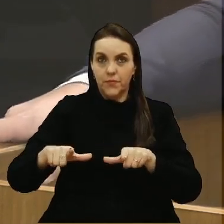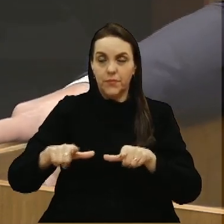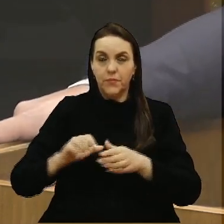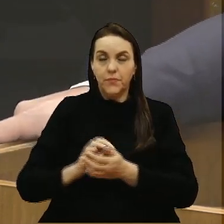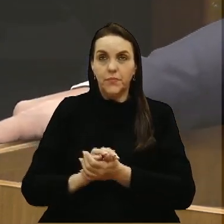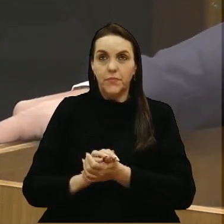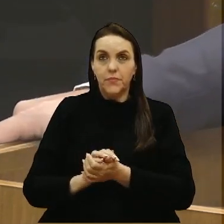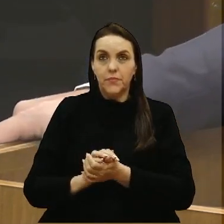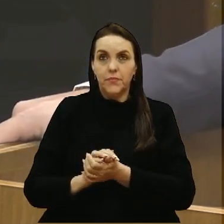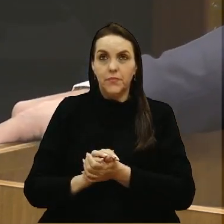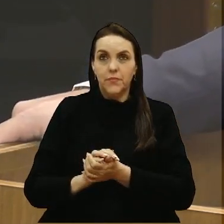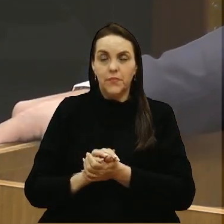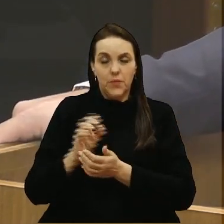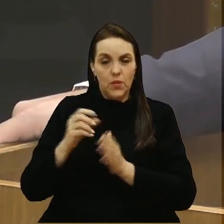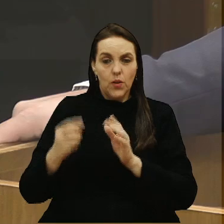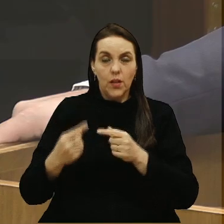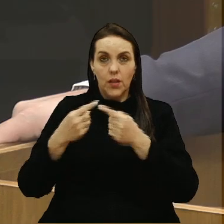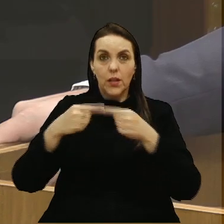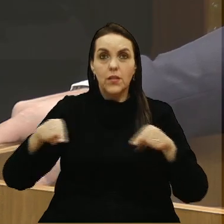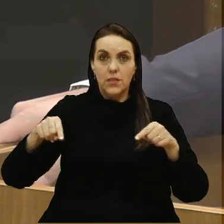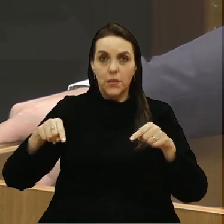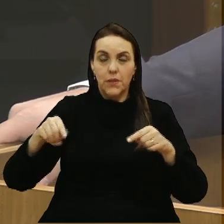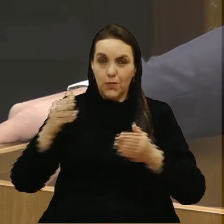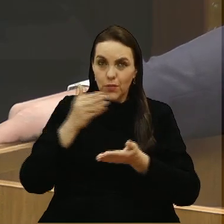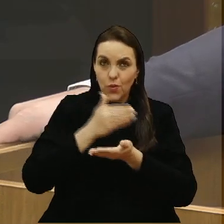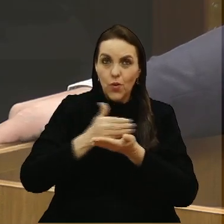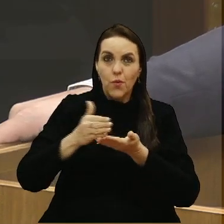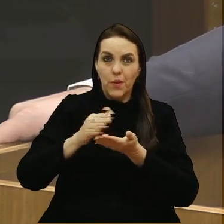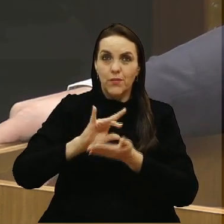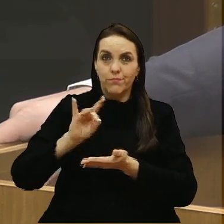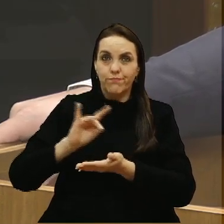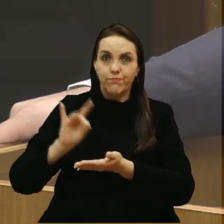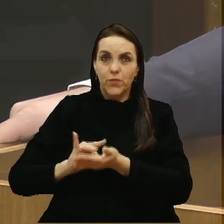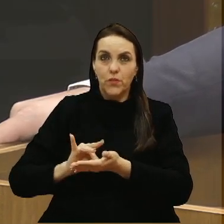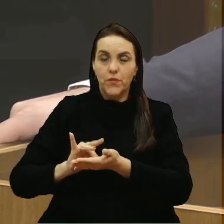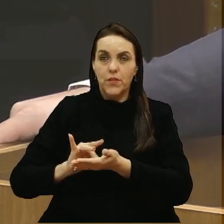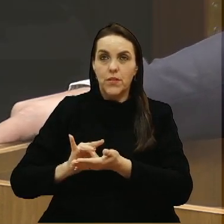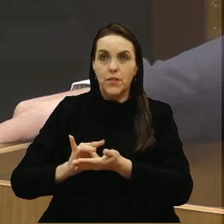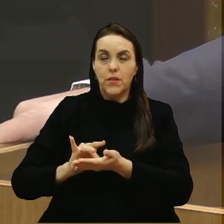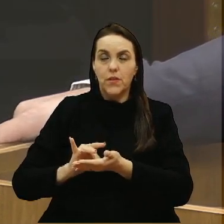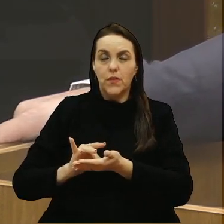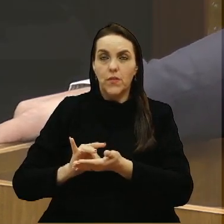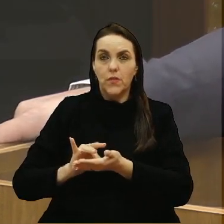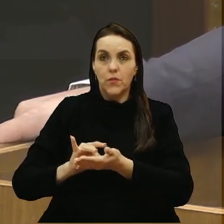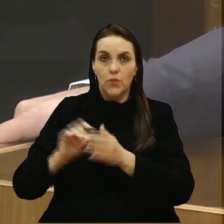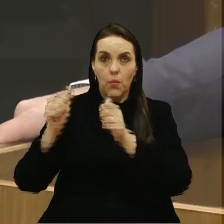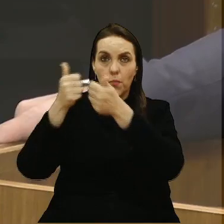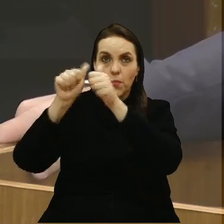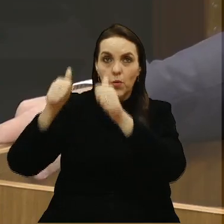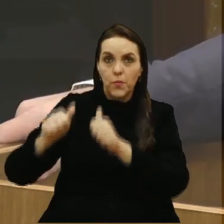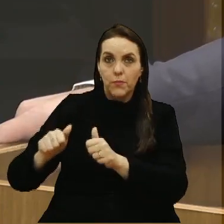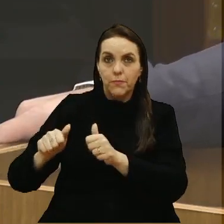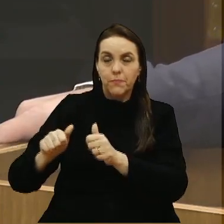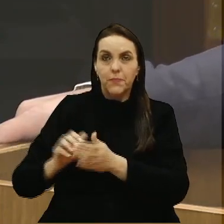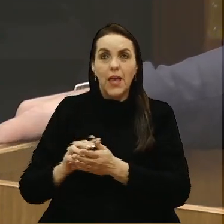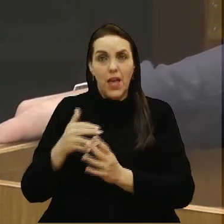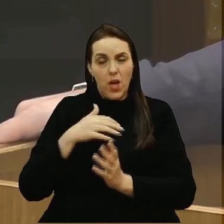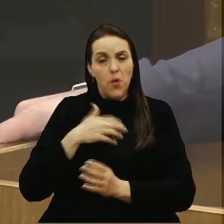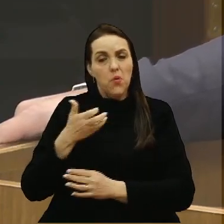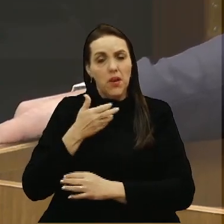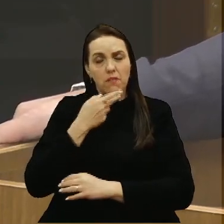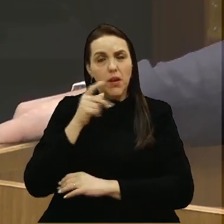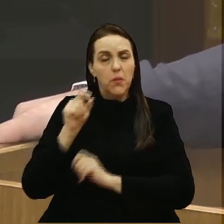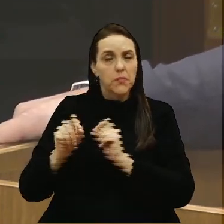quando do lançamento da pedra fundamental desse monumento. E quero dizer